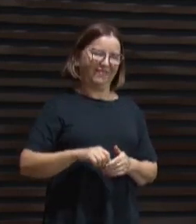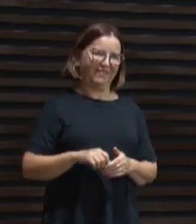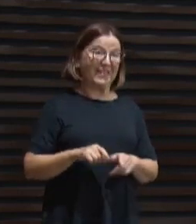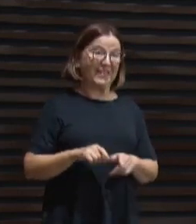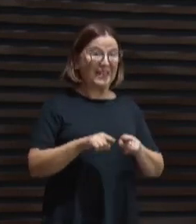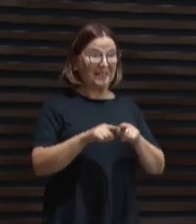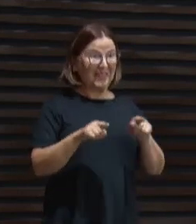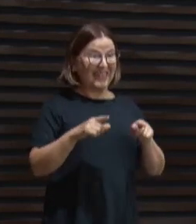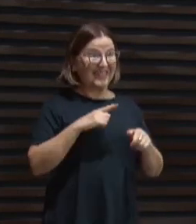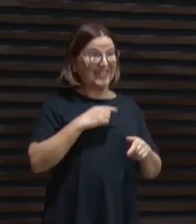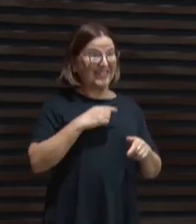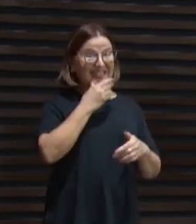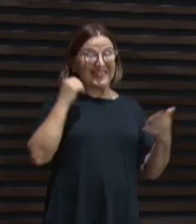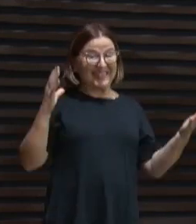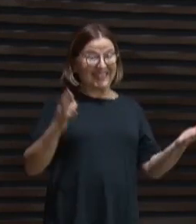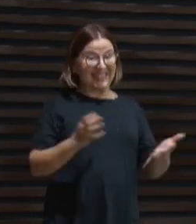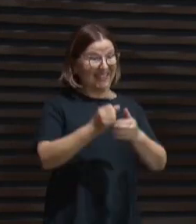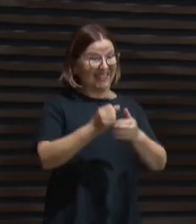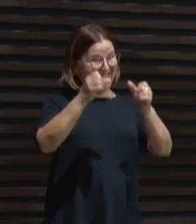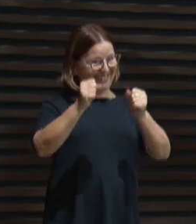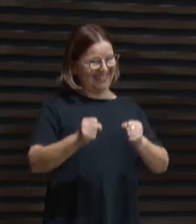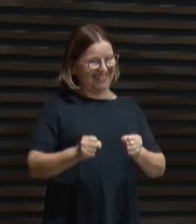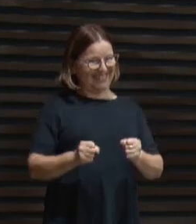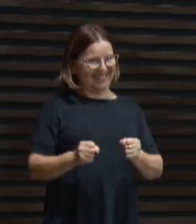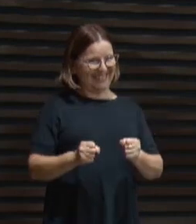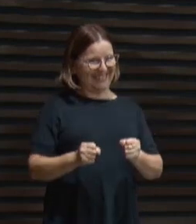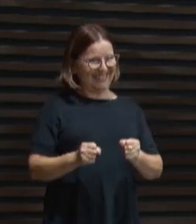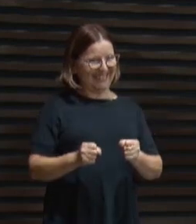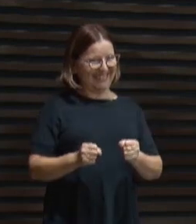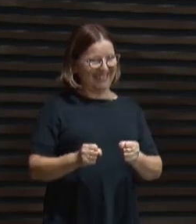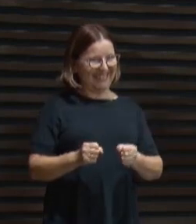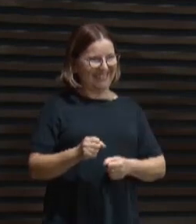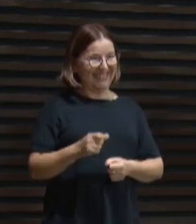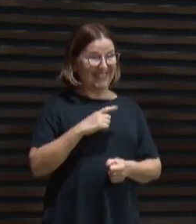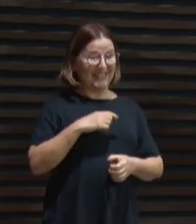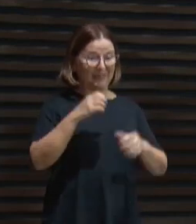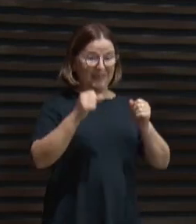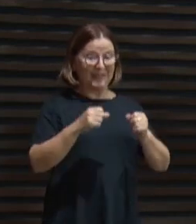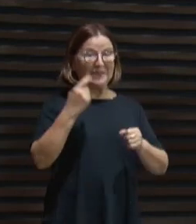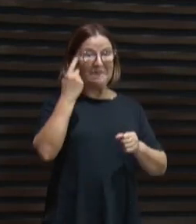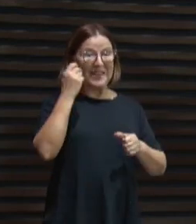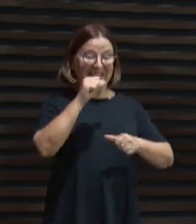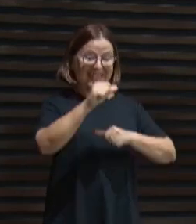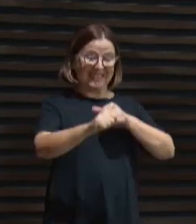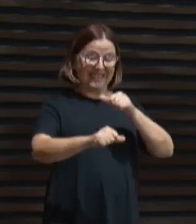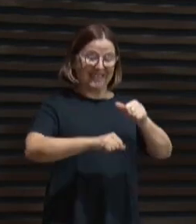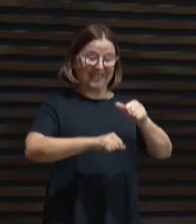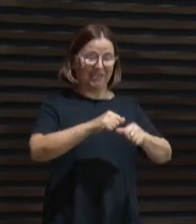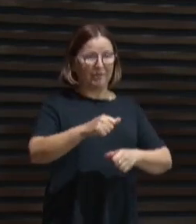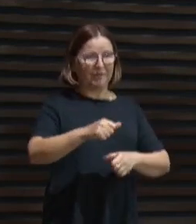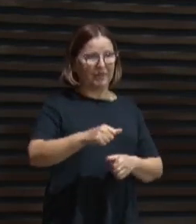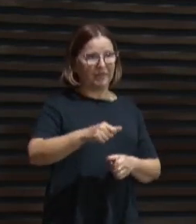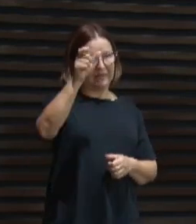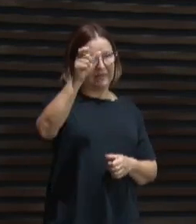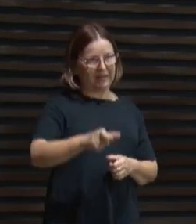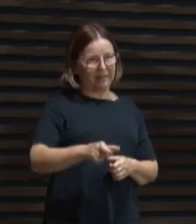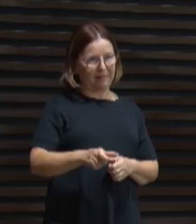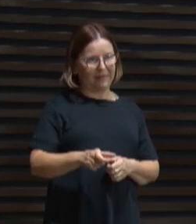mas há um Salvador poderoso que é capaz de transformar um sujeito